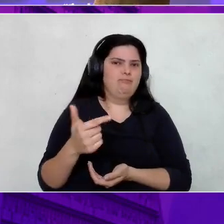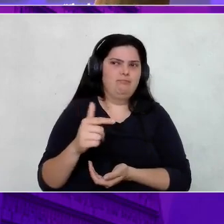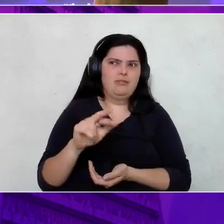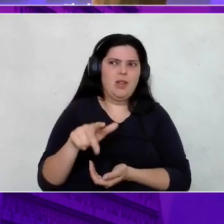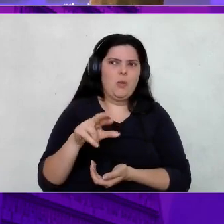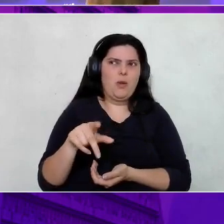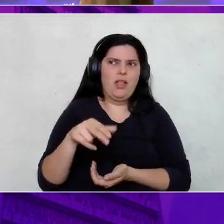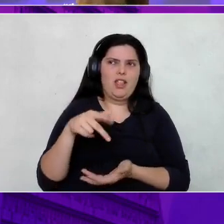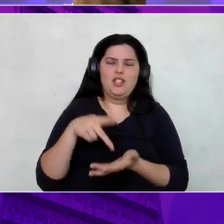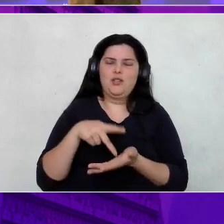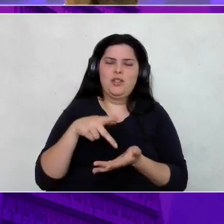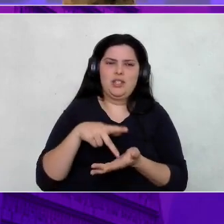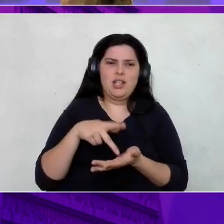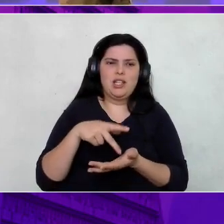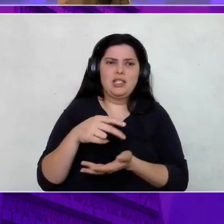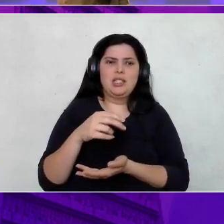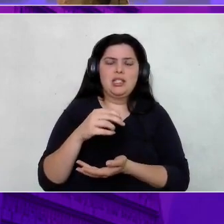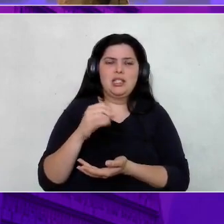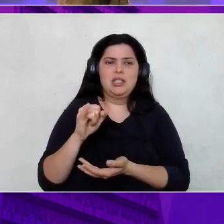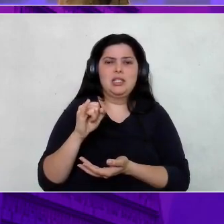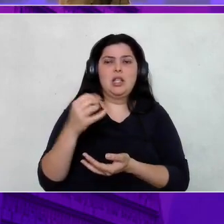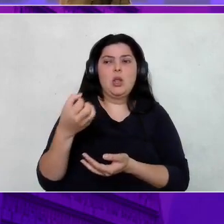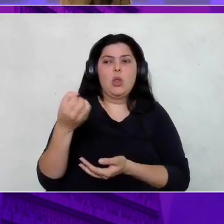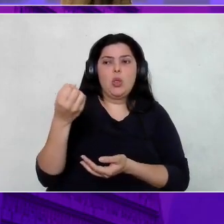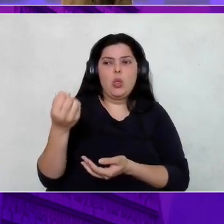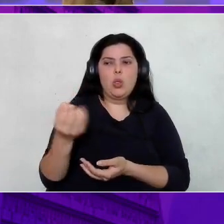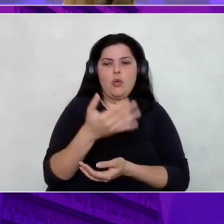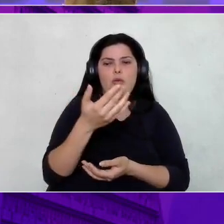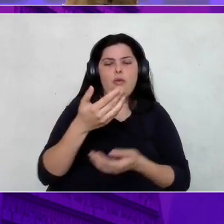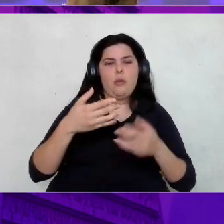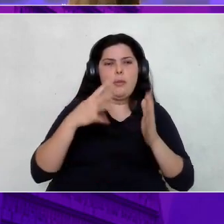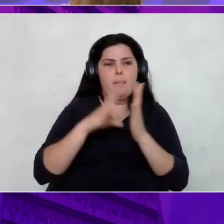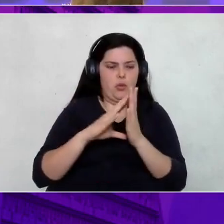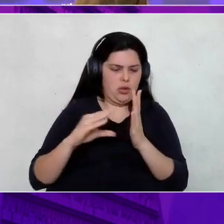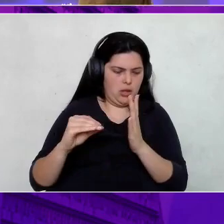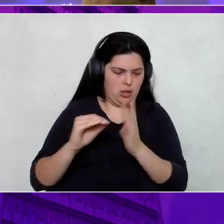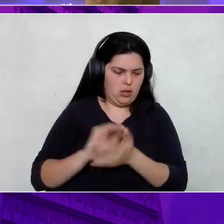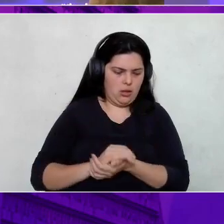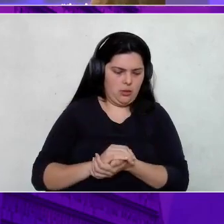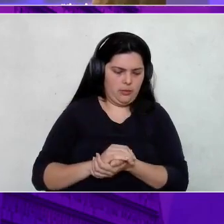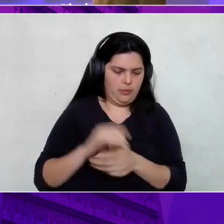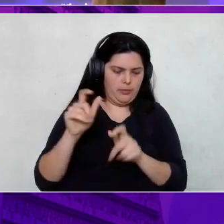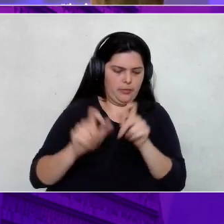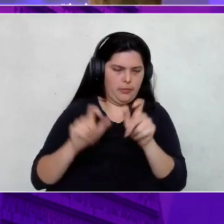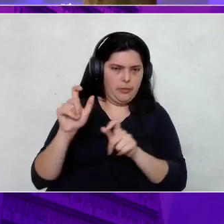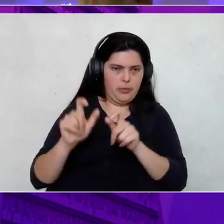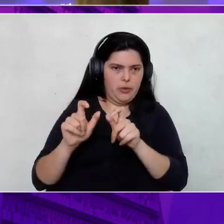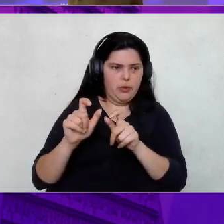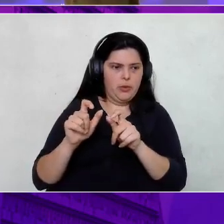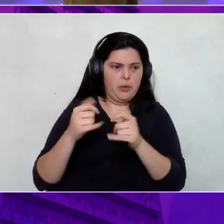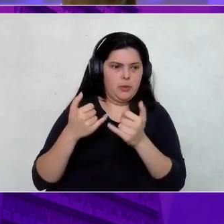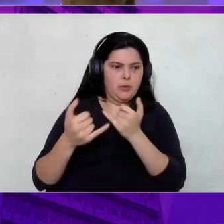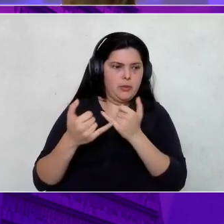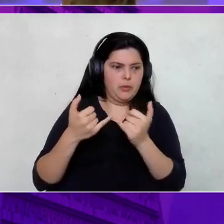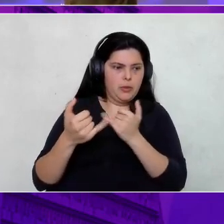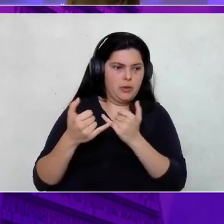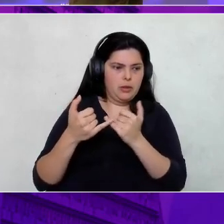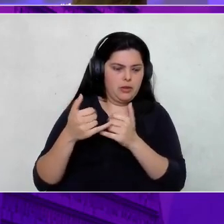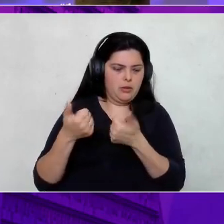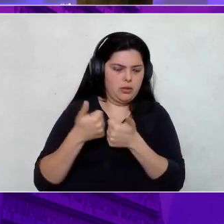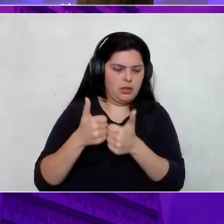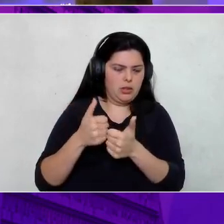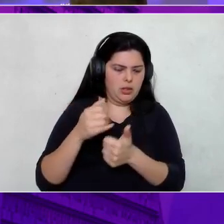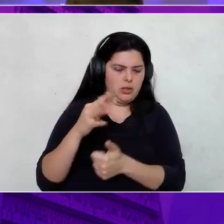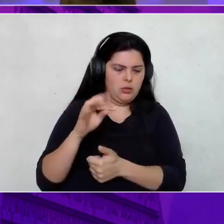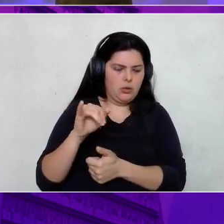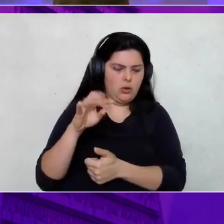Realmente, quantum management, um novo modelo, sim? Esses caras estão basicamente... Eu segui a Toyota, por exemplo, desde o início